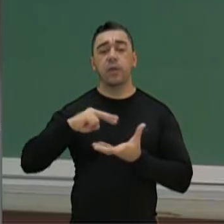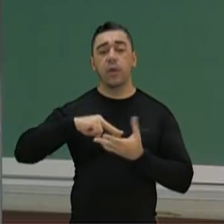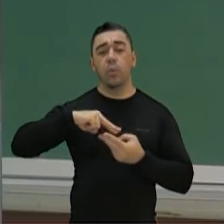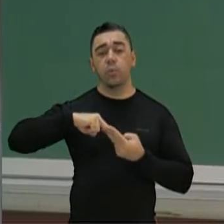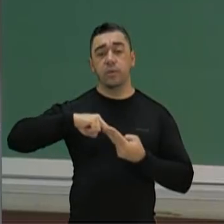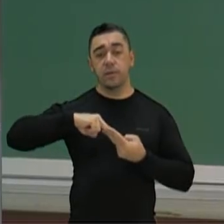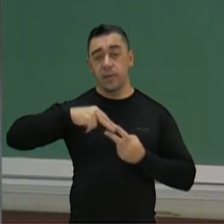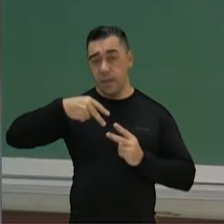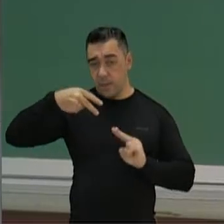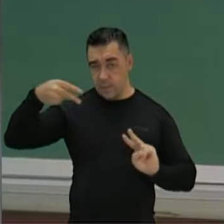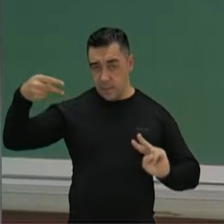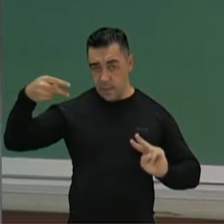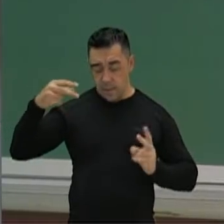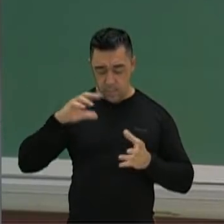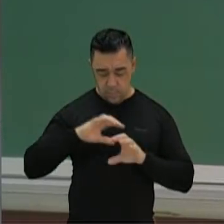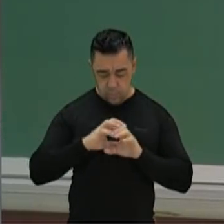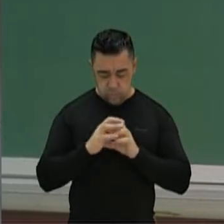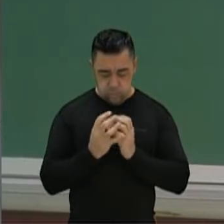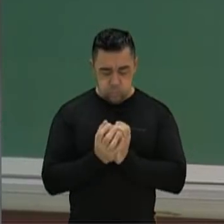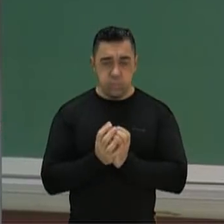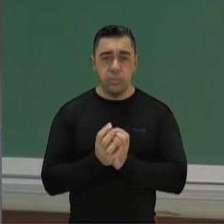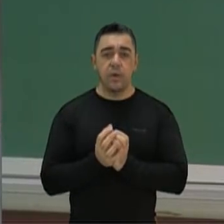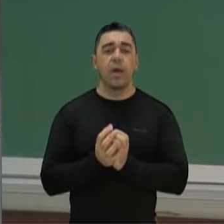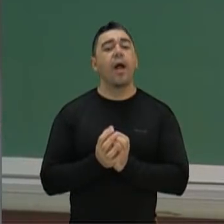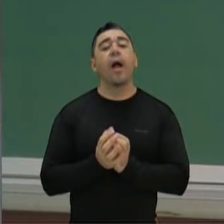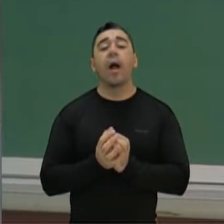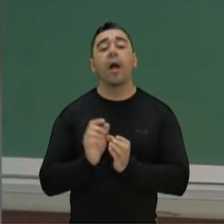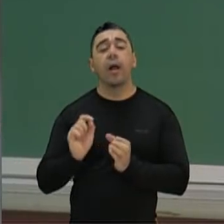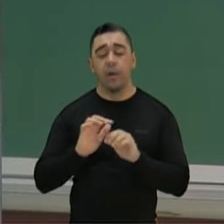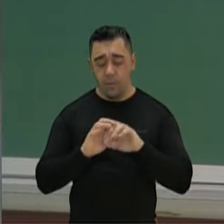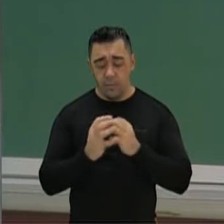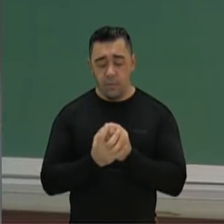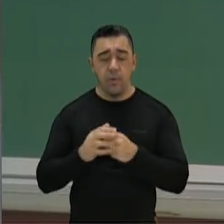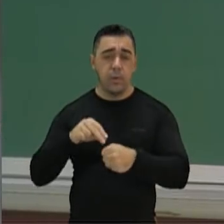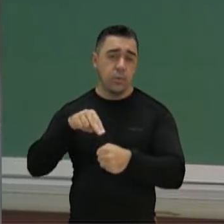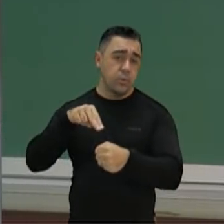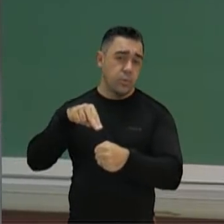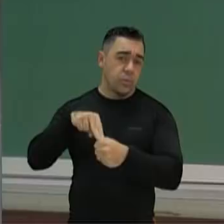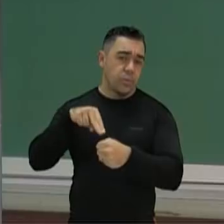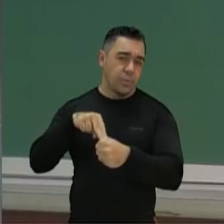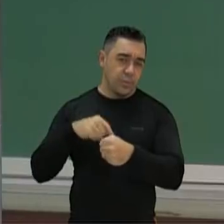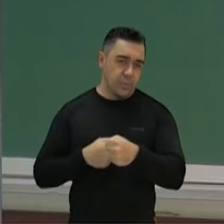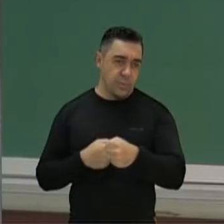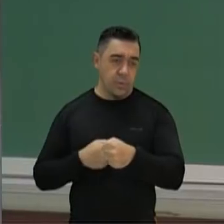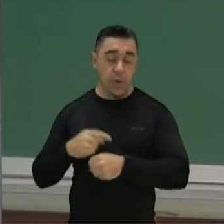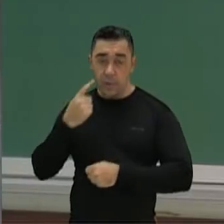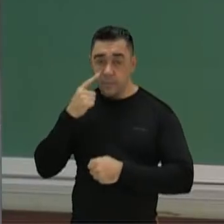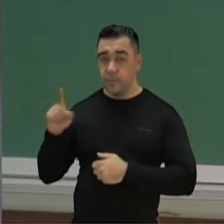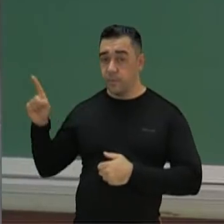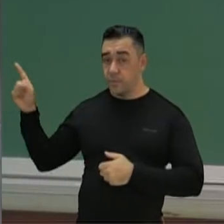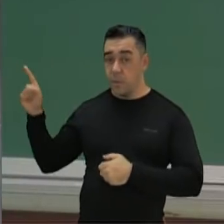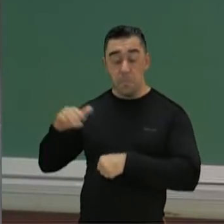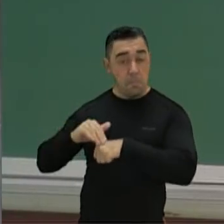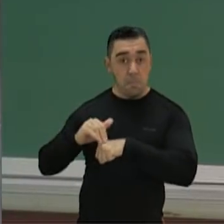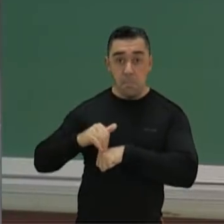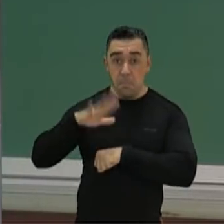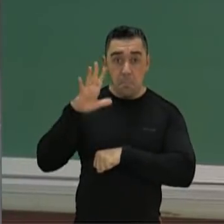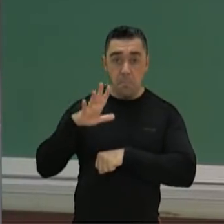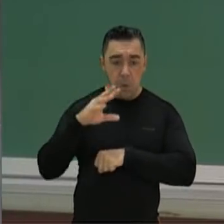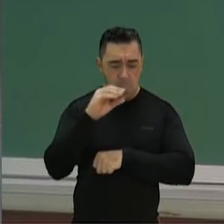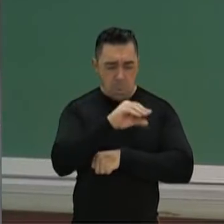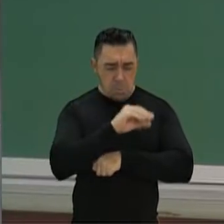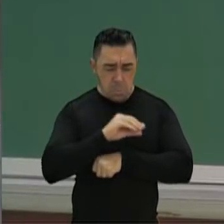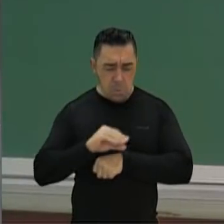você pode observar que são células bem mais complexas, com muito mais estruturas do que aquelas que a gente